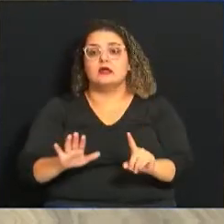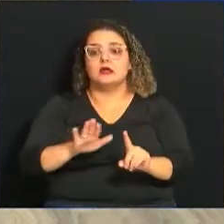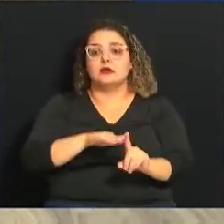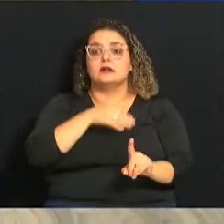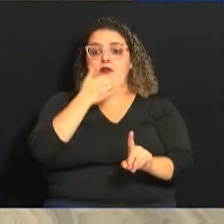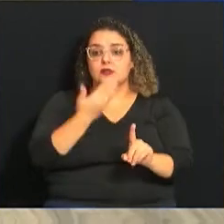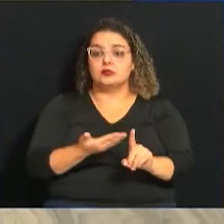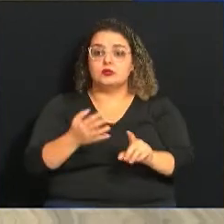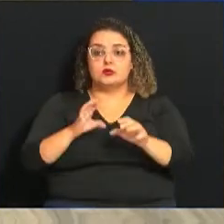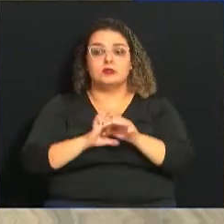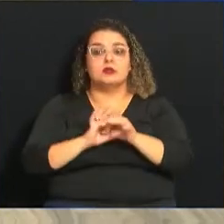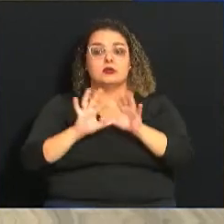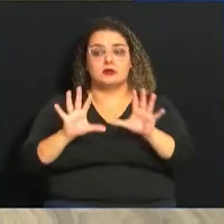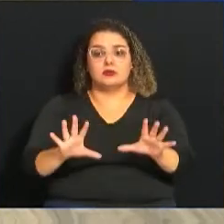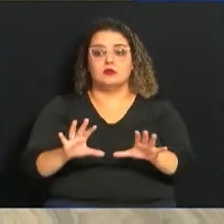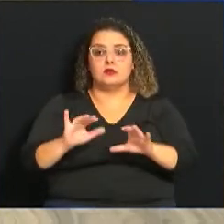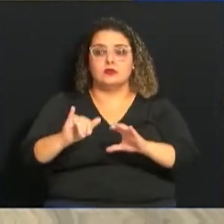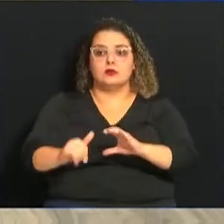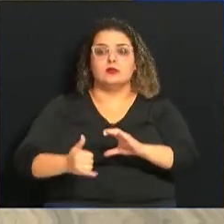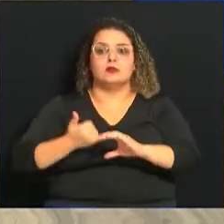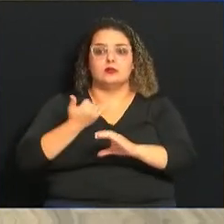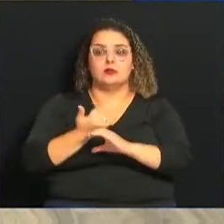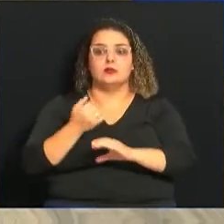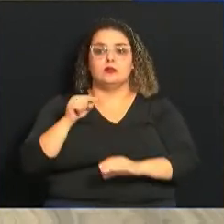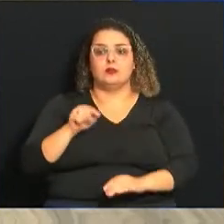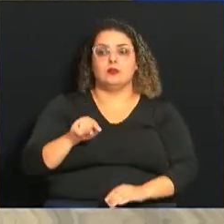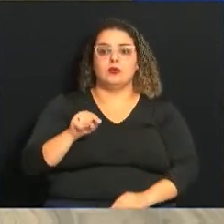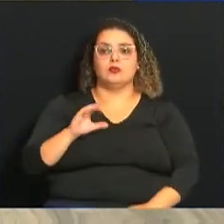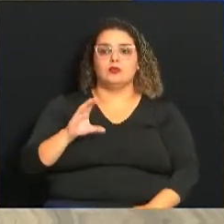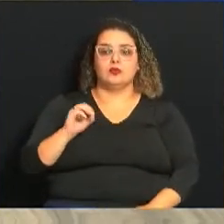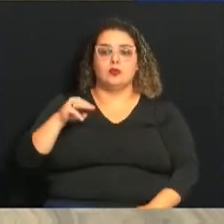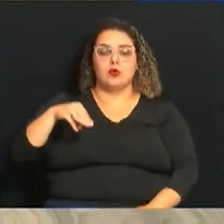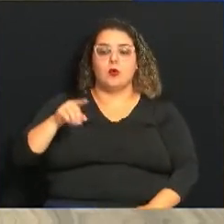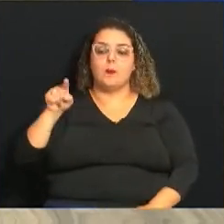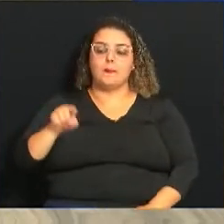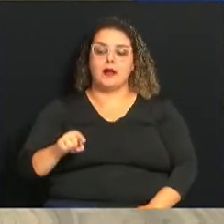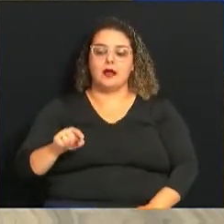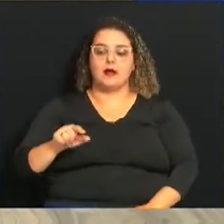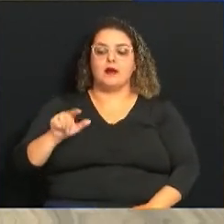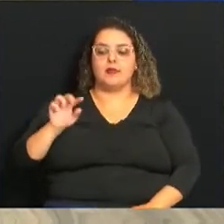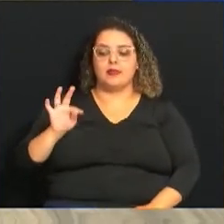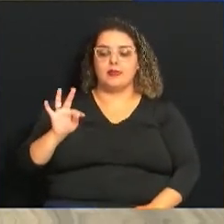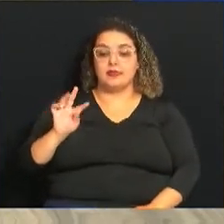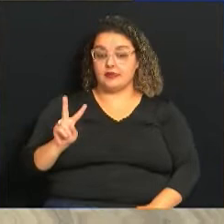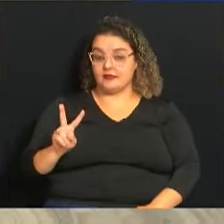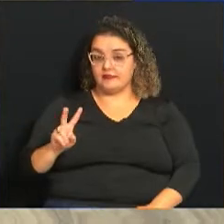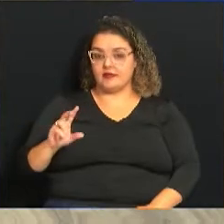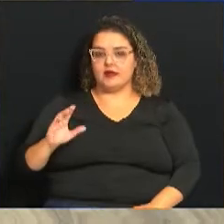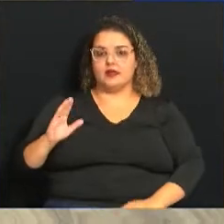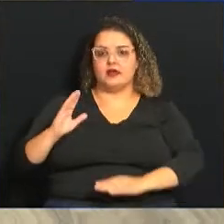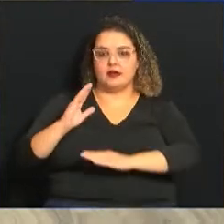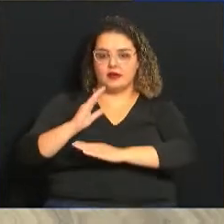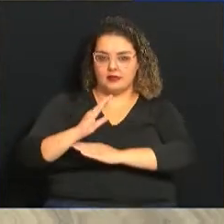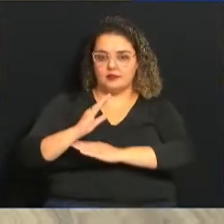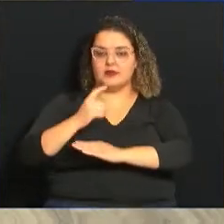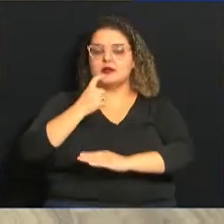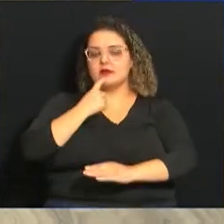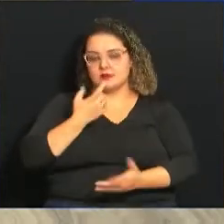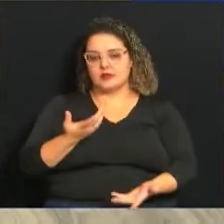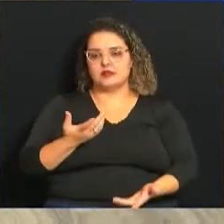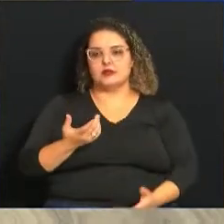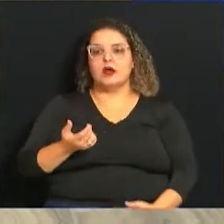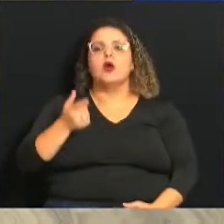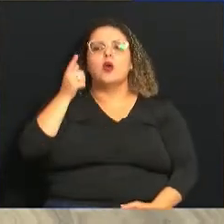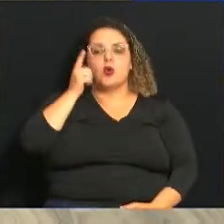estão disponíveis no youtube.com/TV Câmara Campinas. Se você entrar lá no canal da TV Câmara Campinas, você consegue